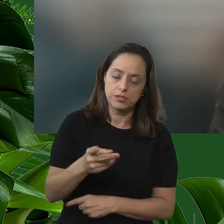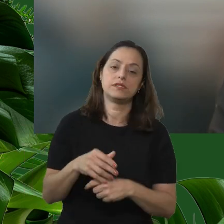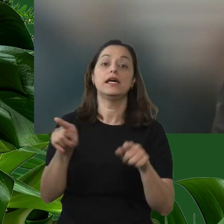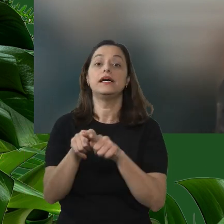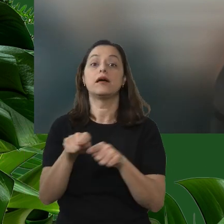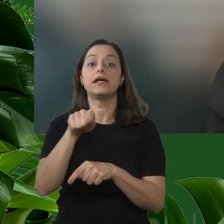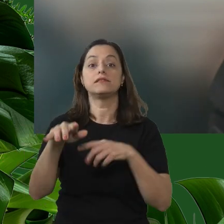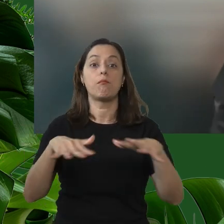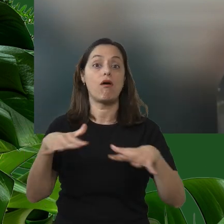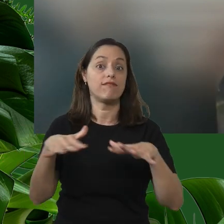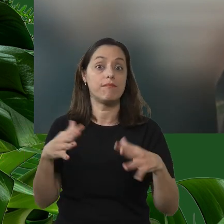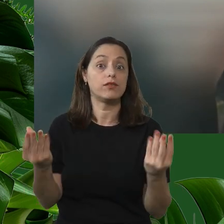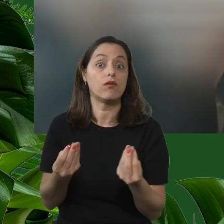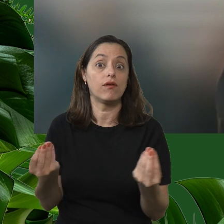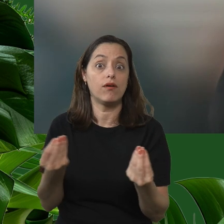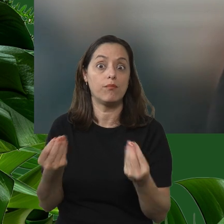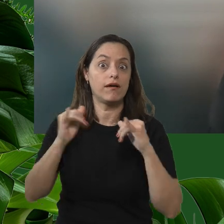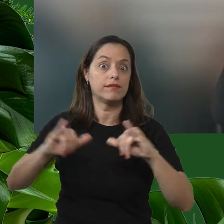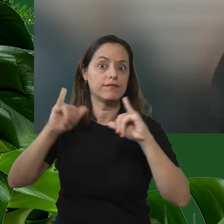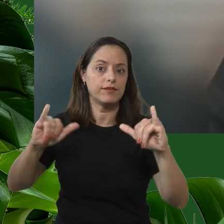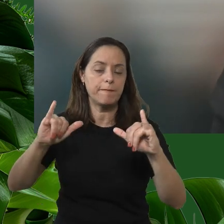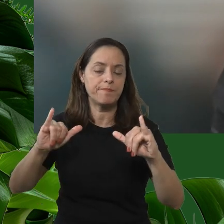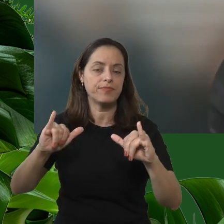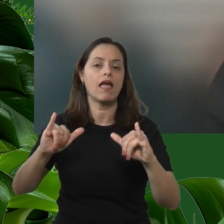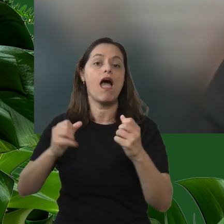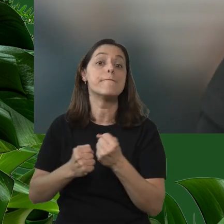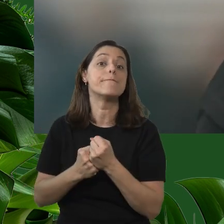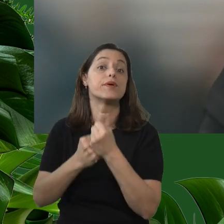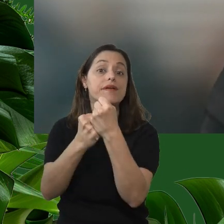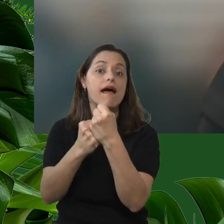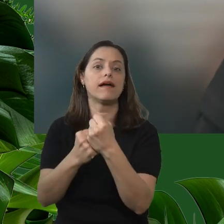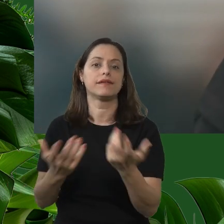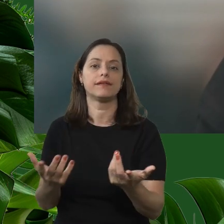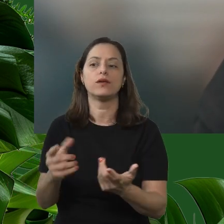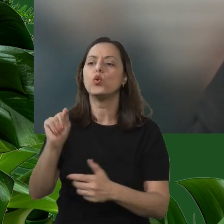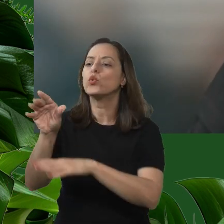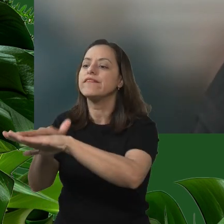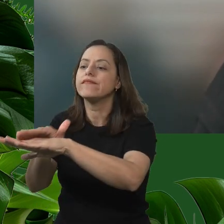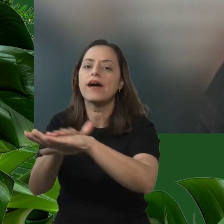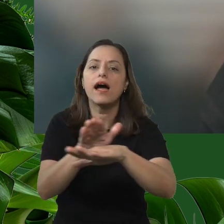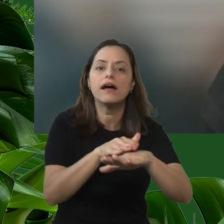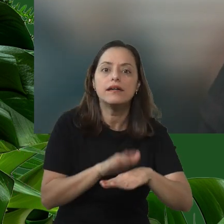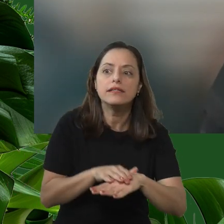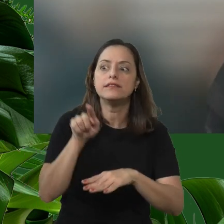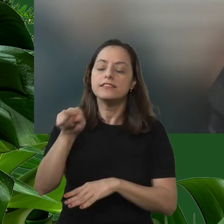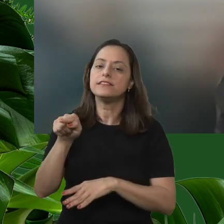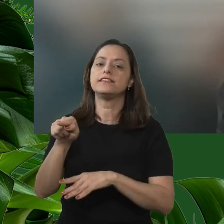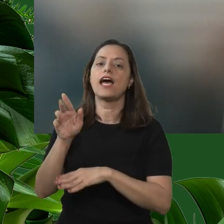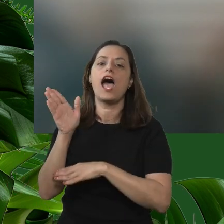esses movimentos, a lógica dele é a gente promover e apoiar iniciativas locais que garantam a segurança